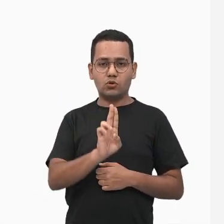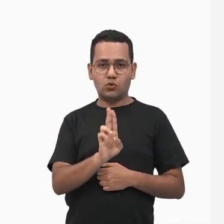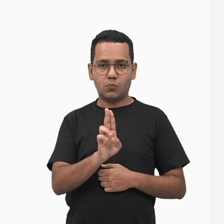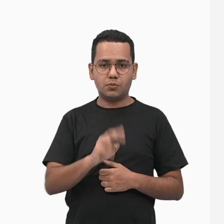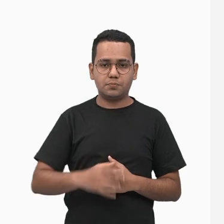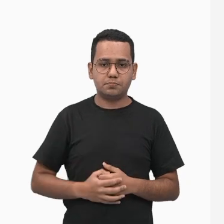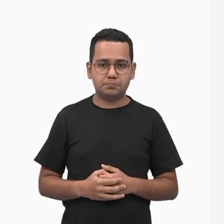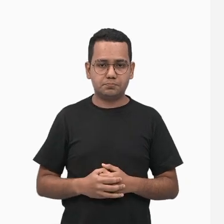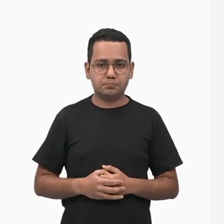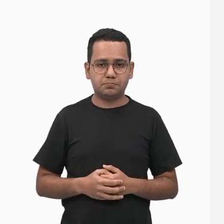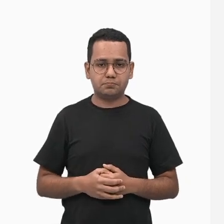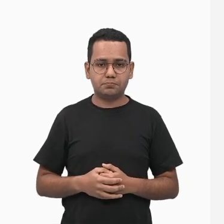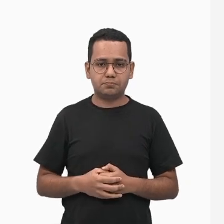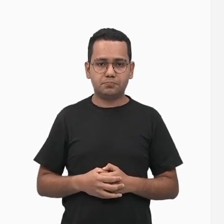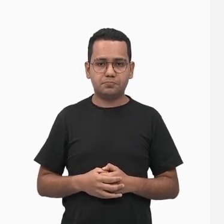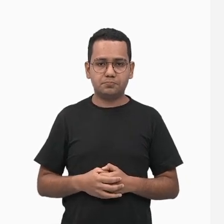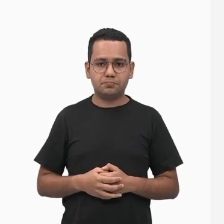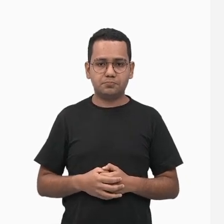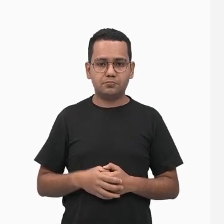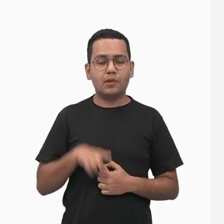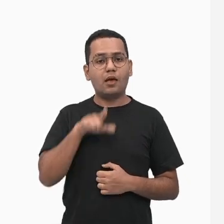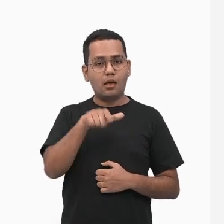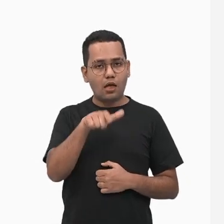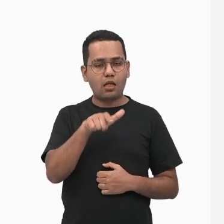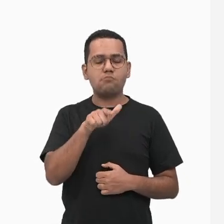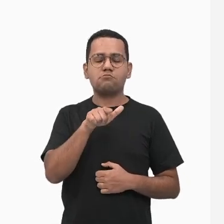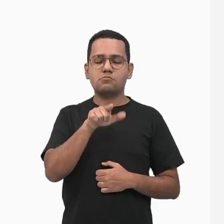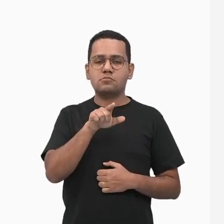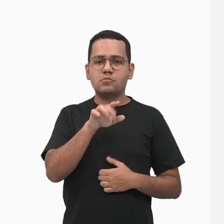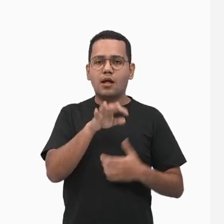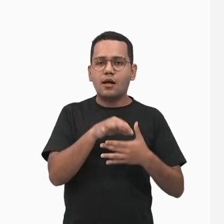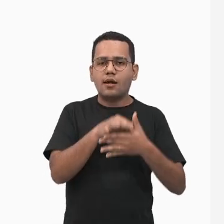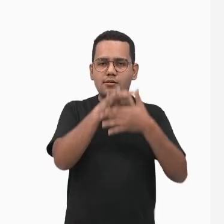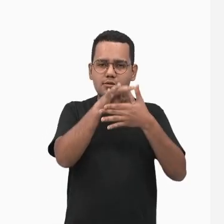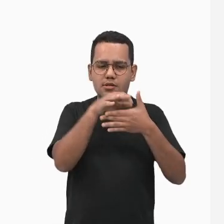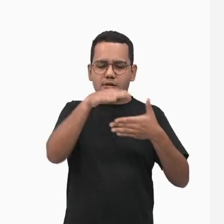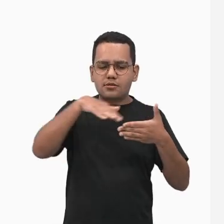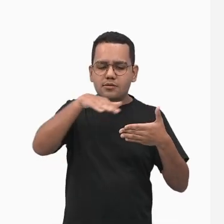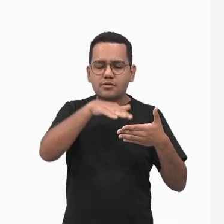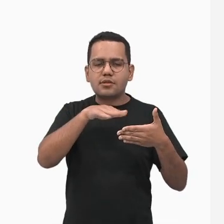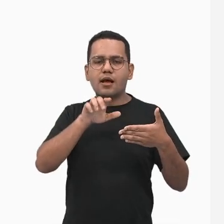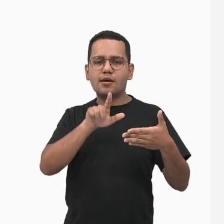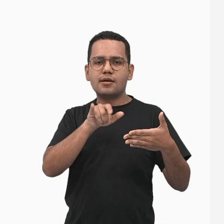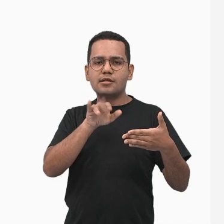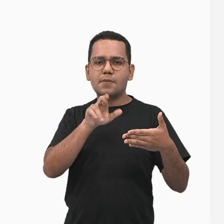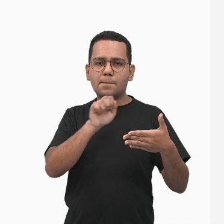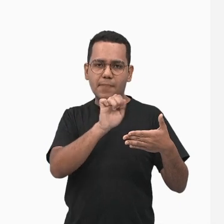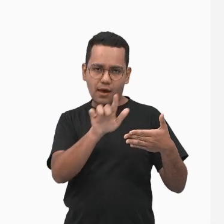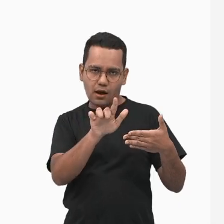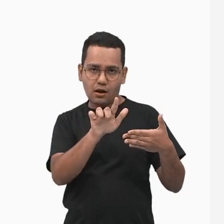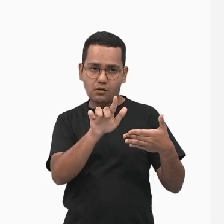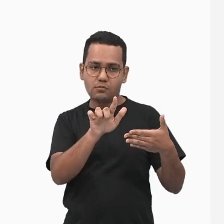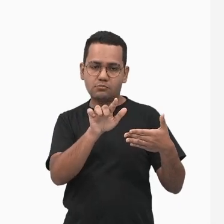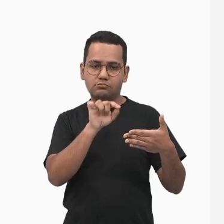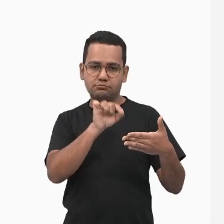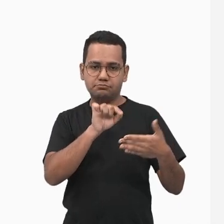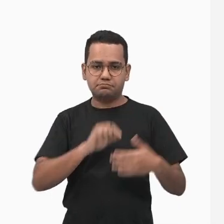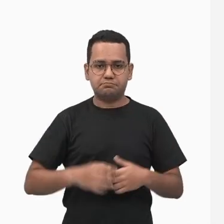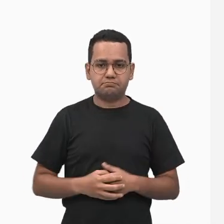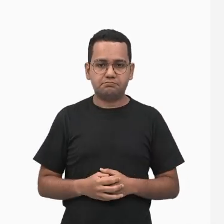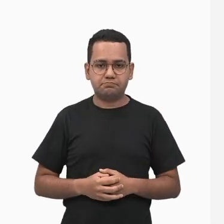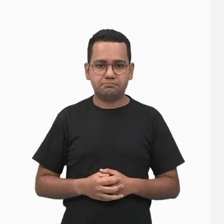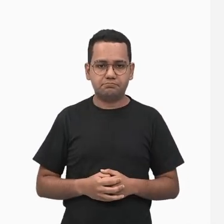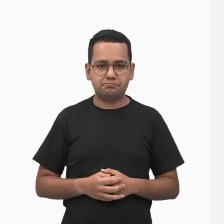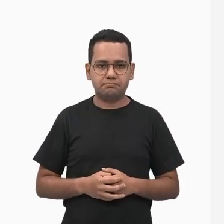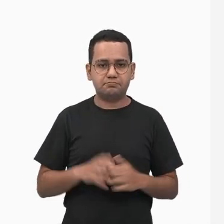Campo Vergueiro para representar a tendência conservadora. Foi eleito